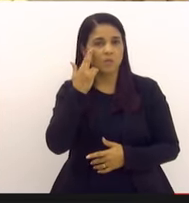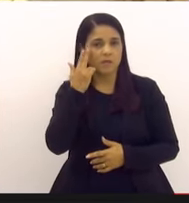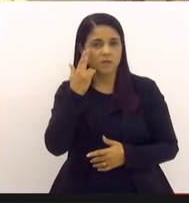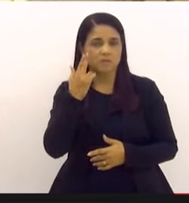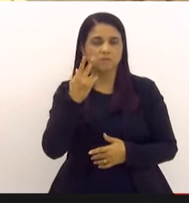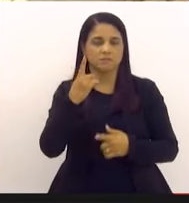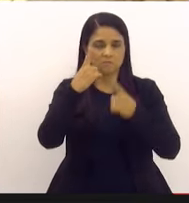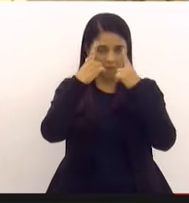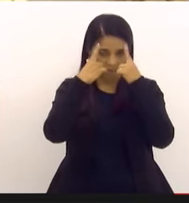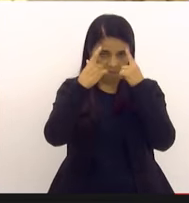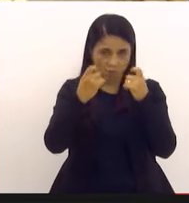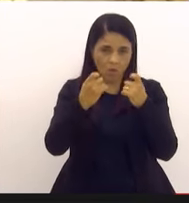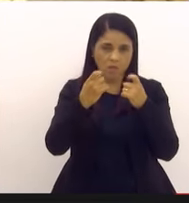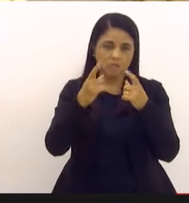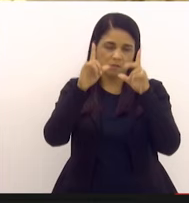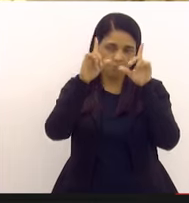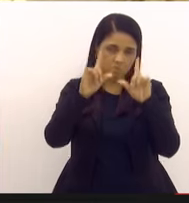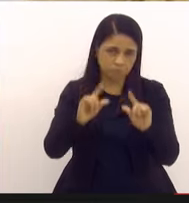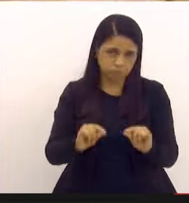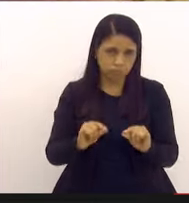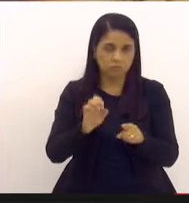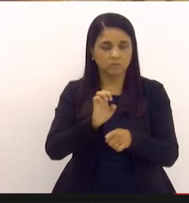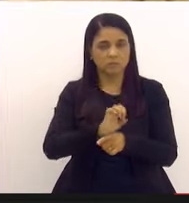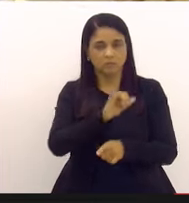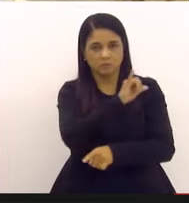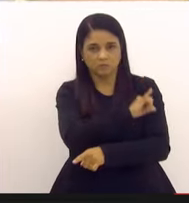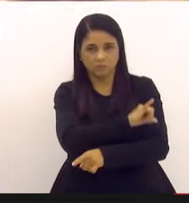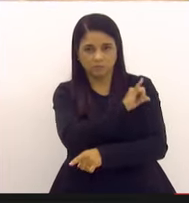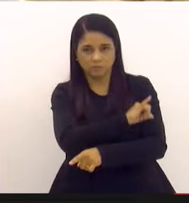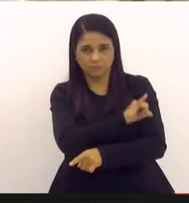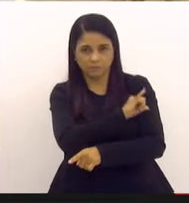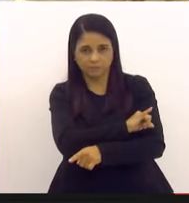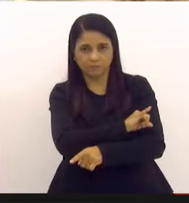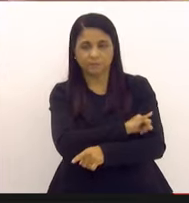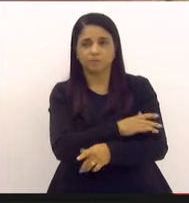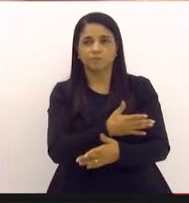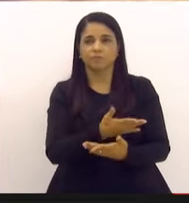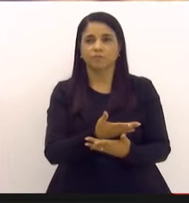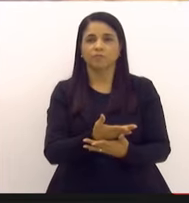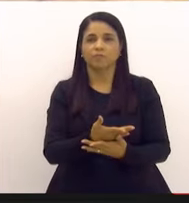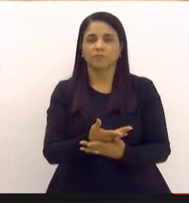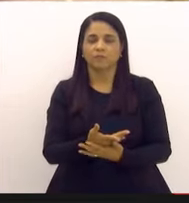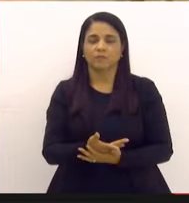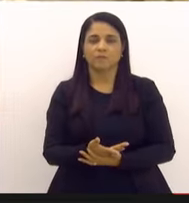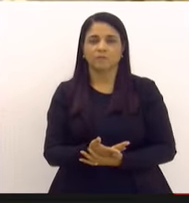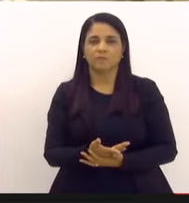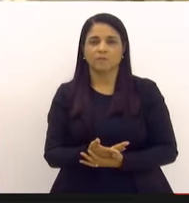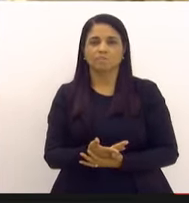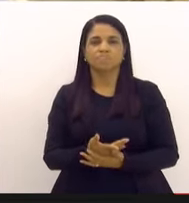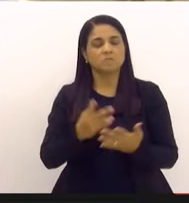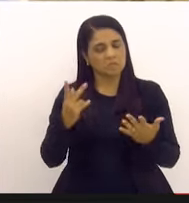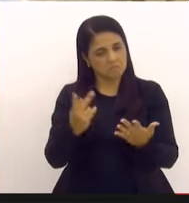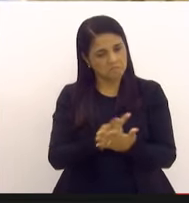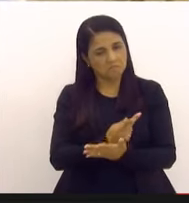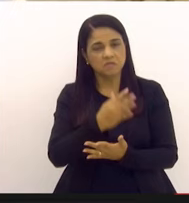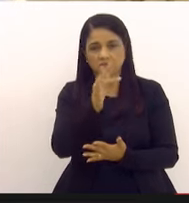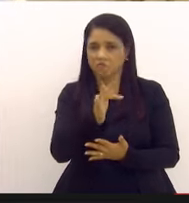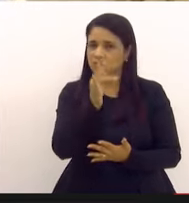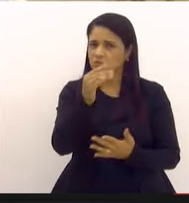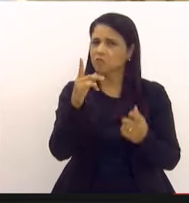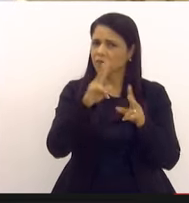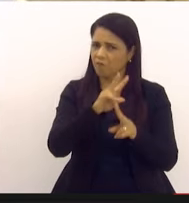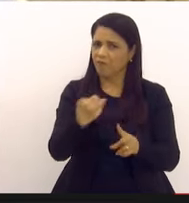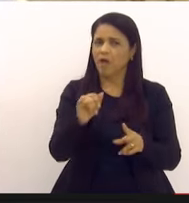situação da violência no Estado do Rio de Janeiro. E eu tenho plena convicção que isso haverá de acontecer, já com